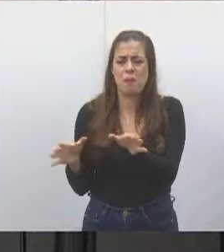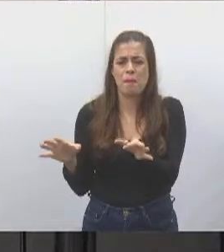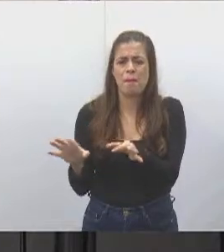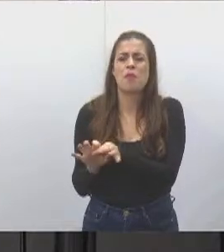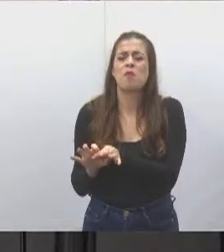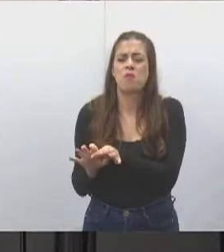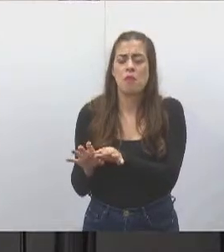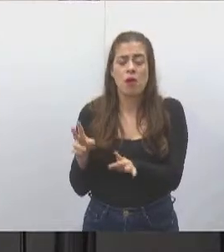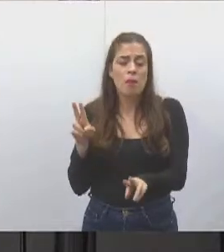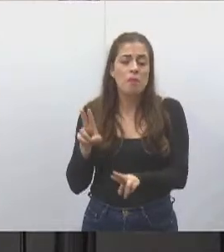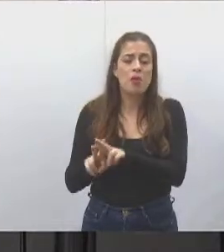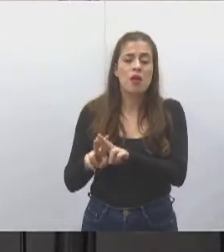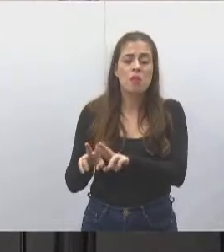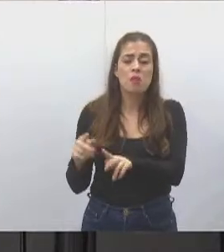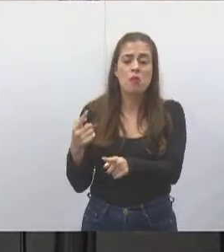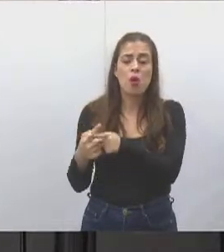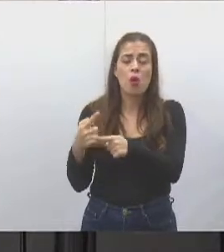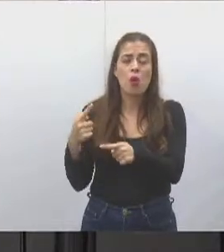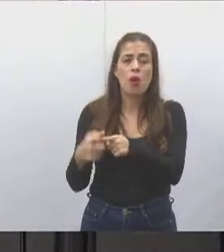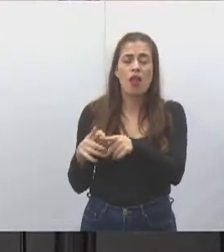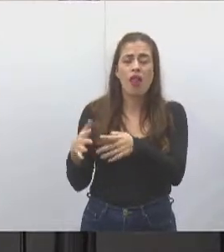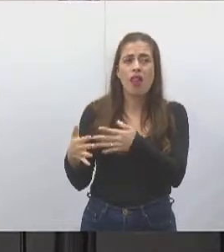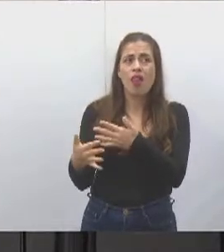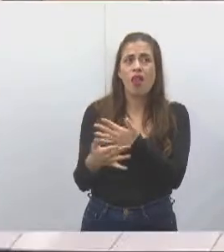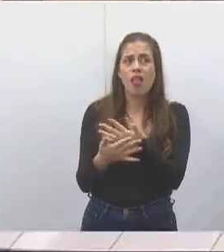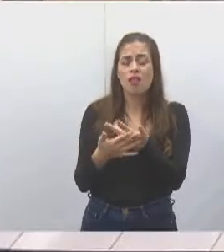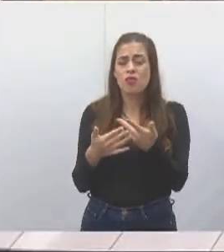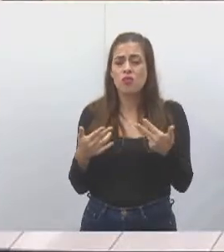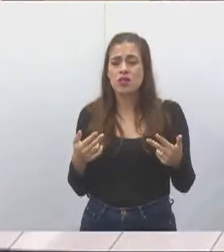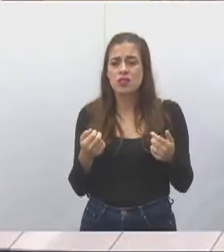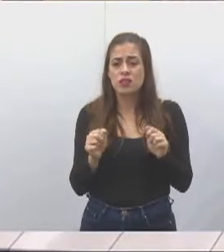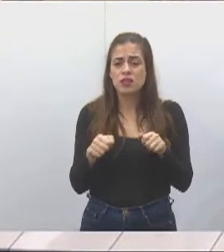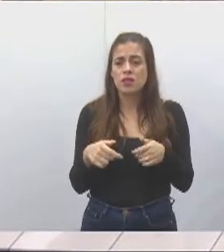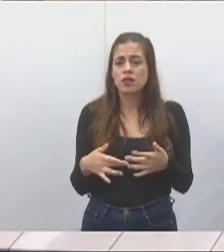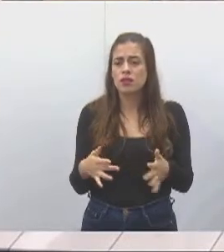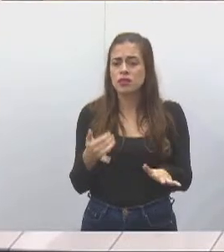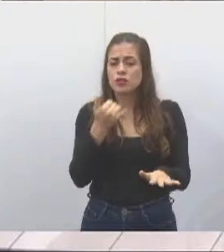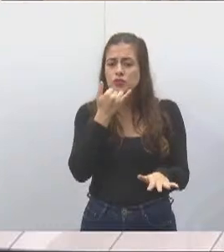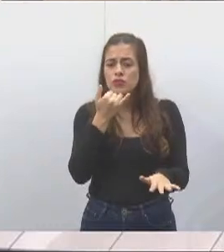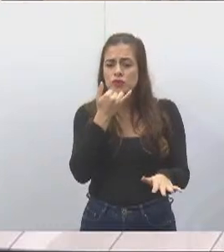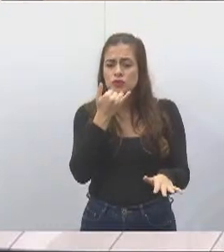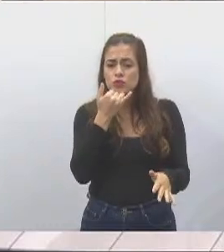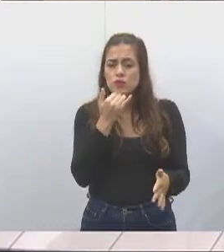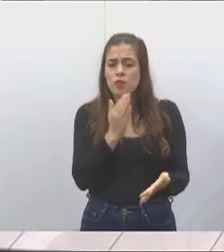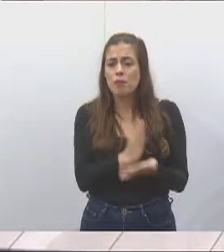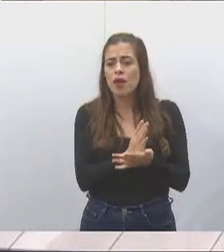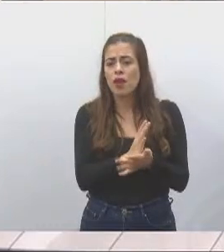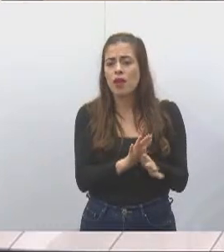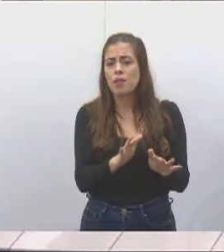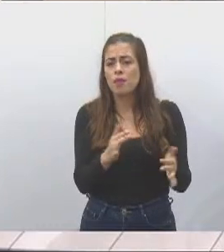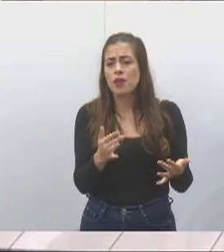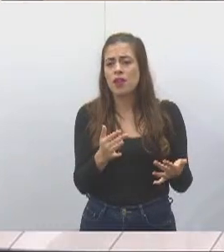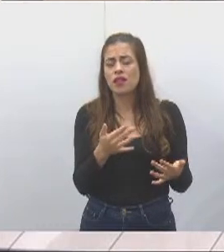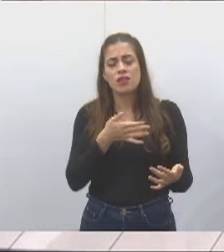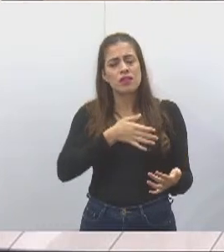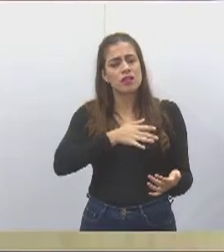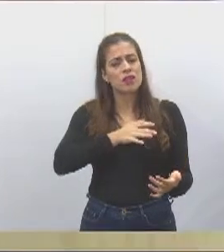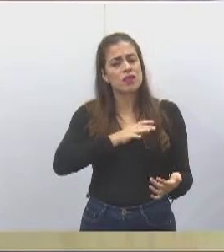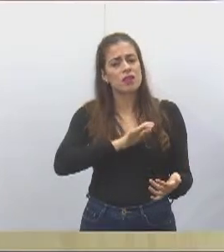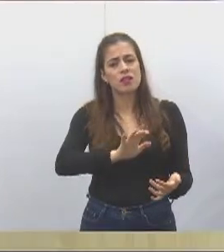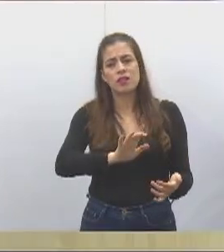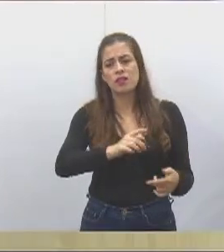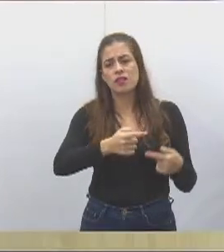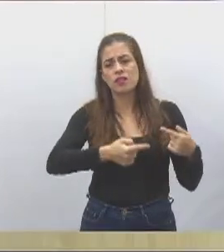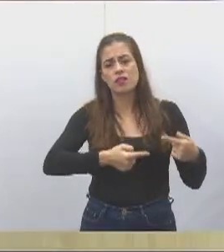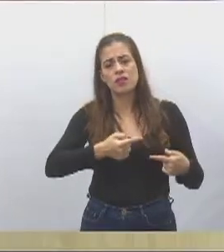para situações que exigem uma desculpa estar interrompendo, mas então nós não queremos